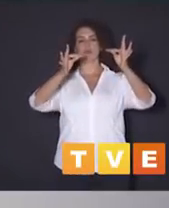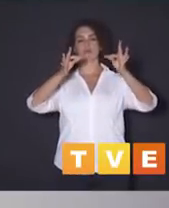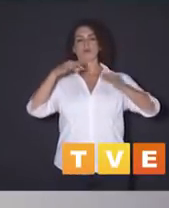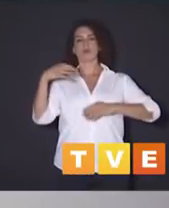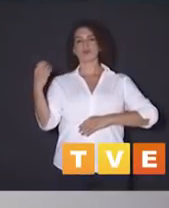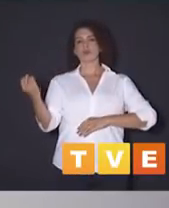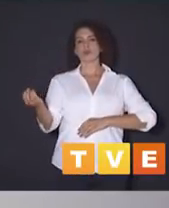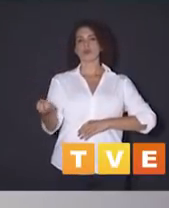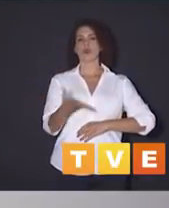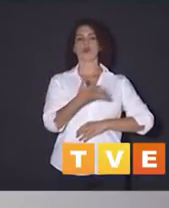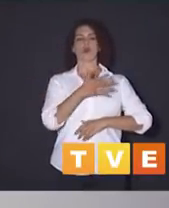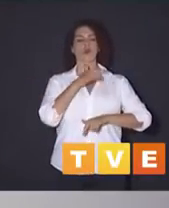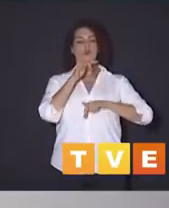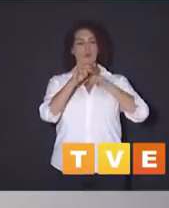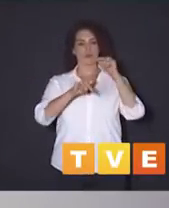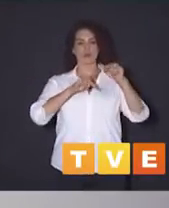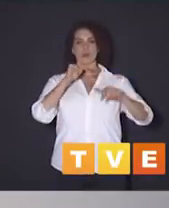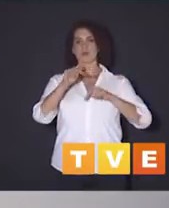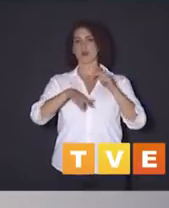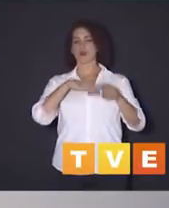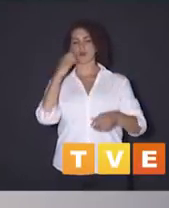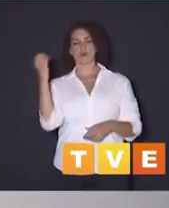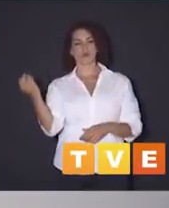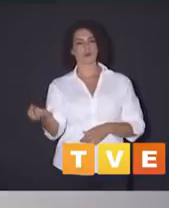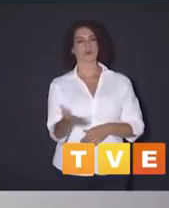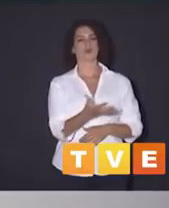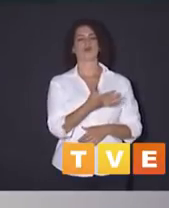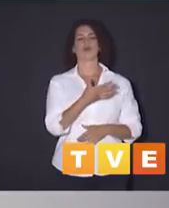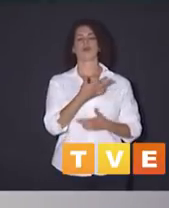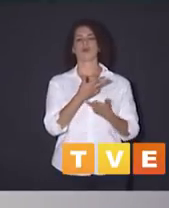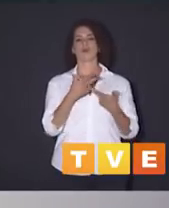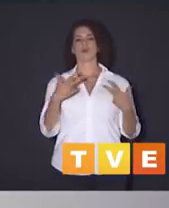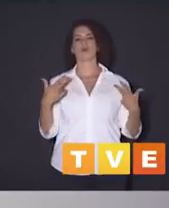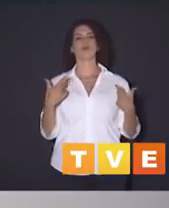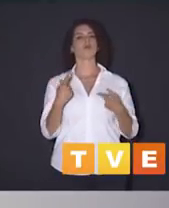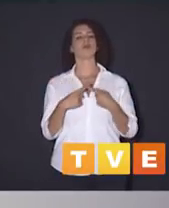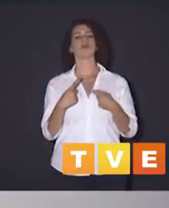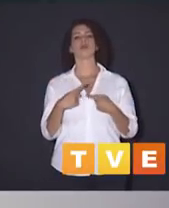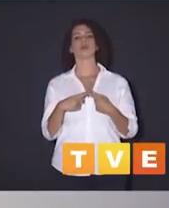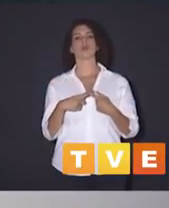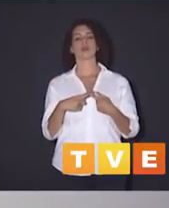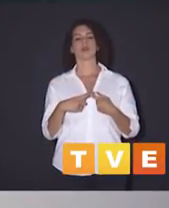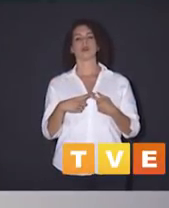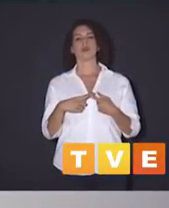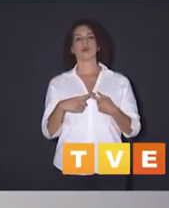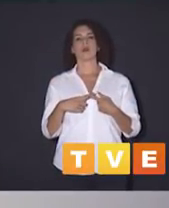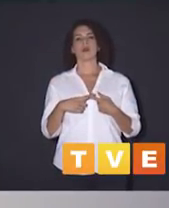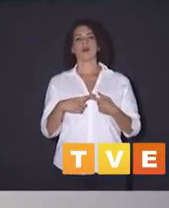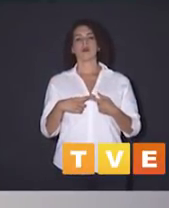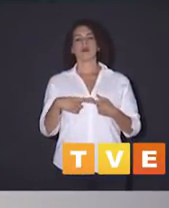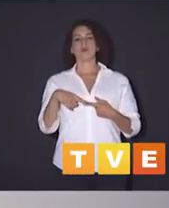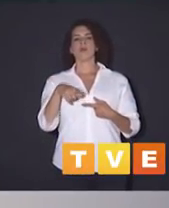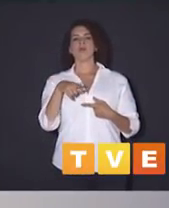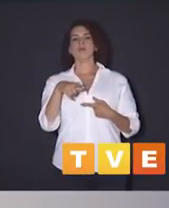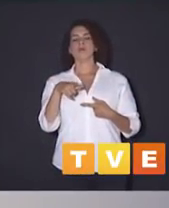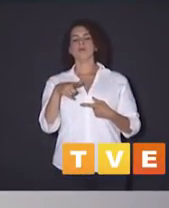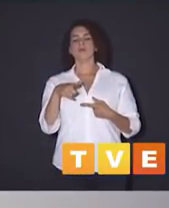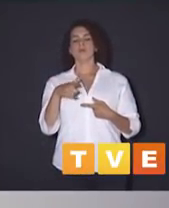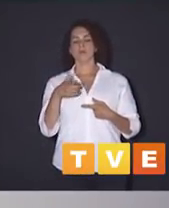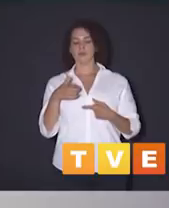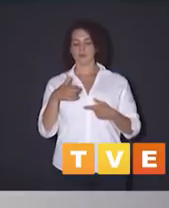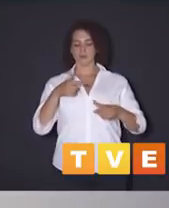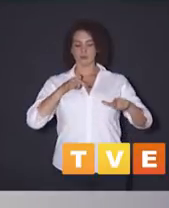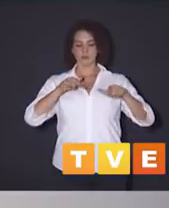empregabilidade de novas formas porque está havendo uma desqualificação do